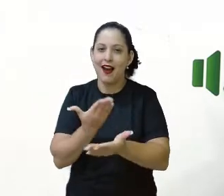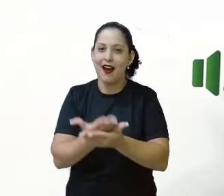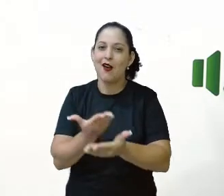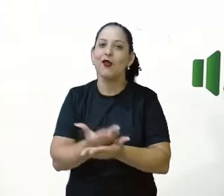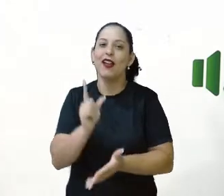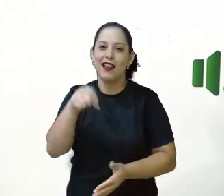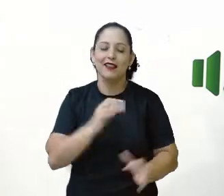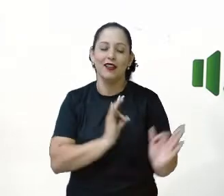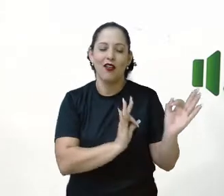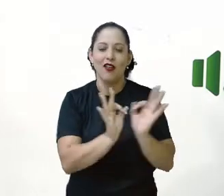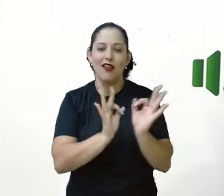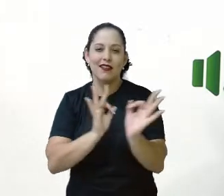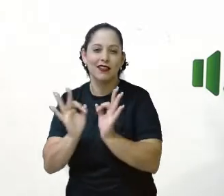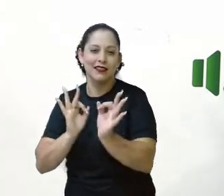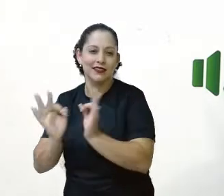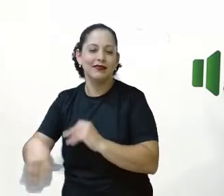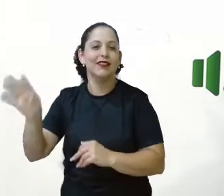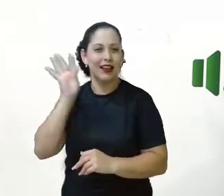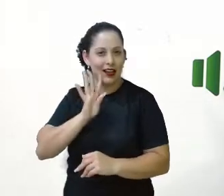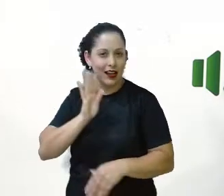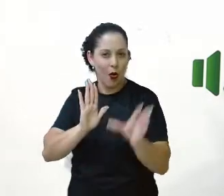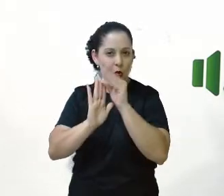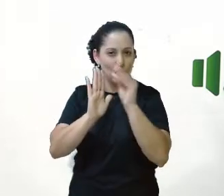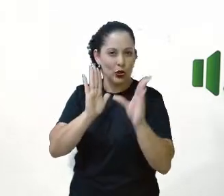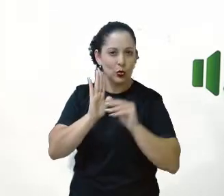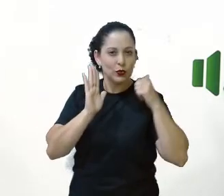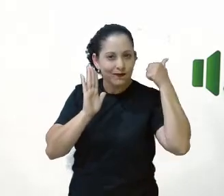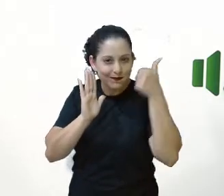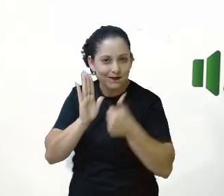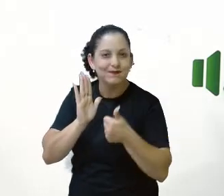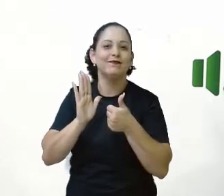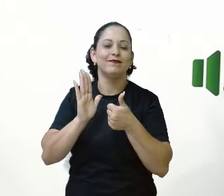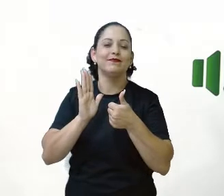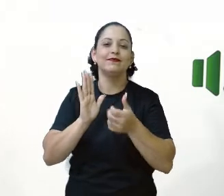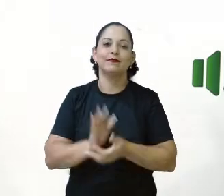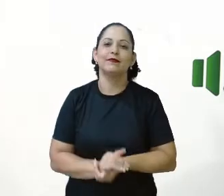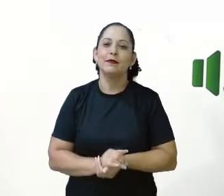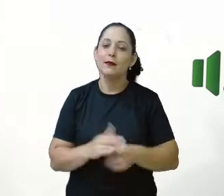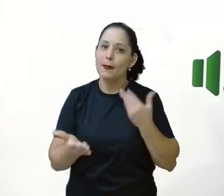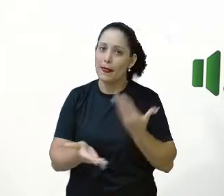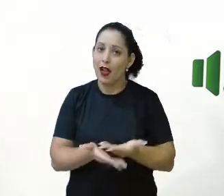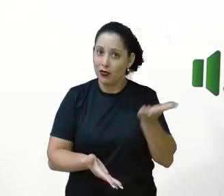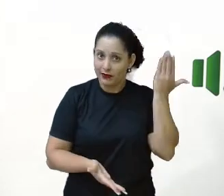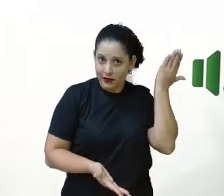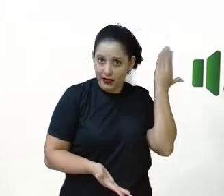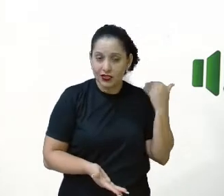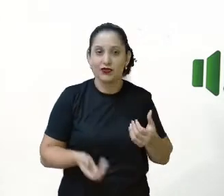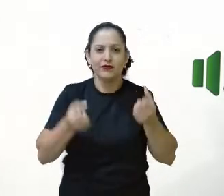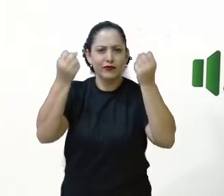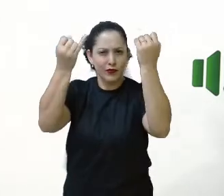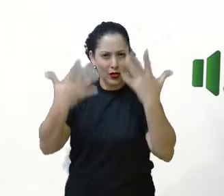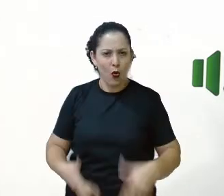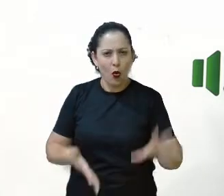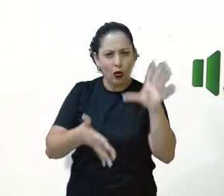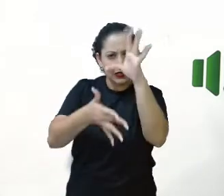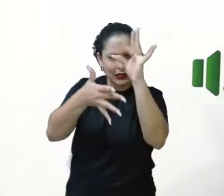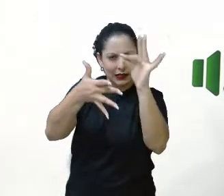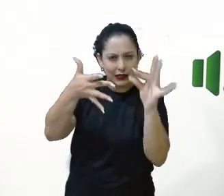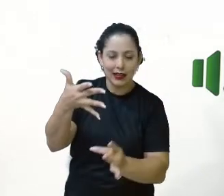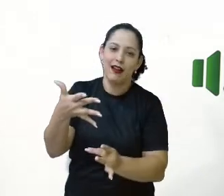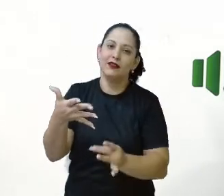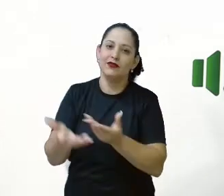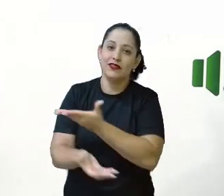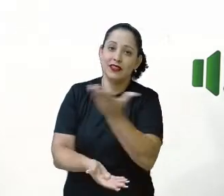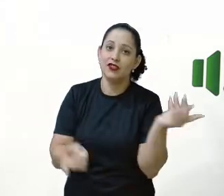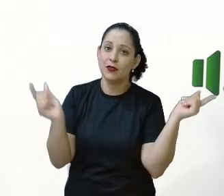bem organizadinha, com bastante conteúdo, tá? Então, na aula anterior, a gente definiu mais o som. Então, vocês podem